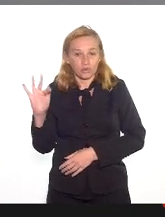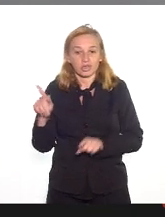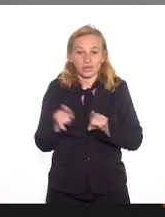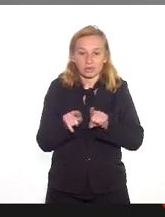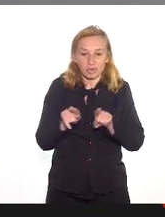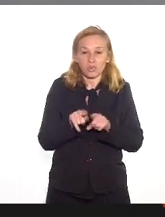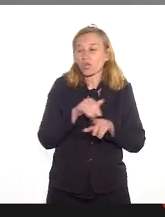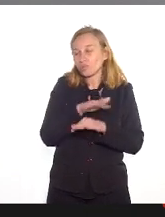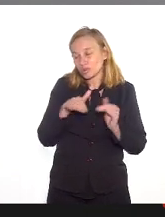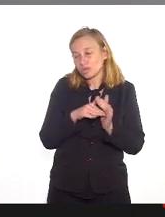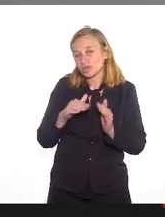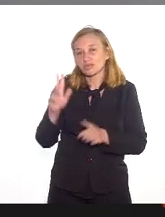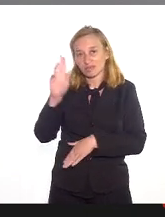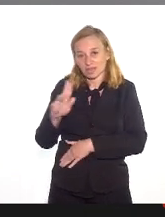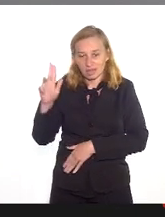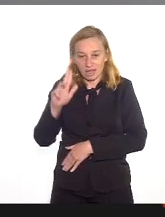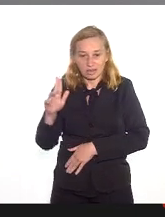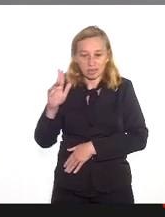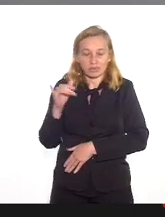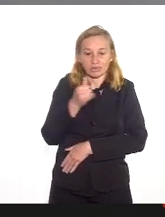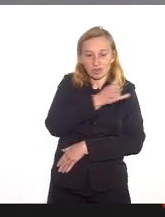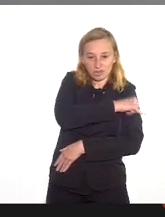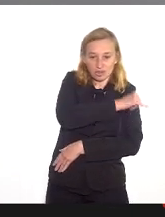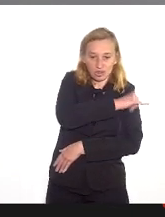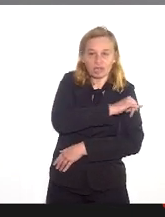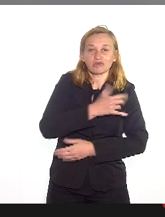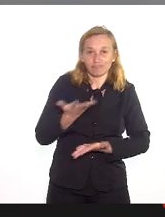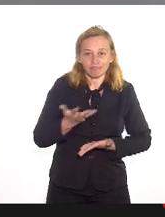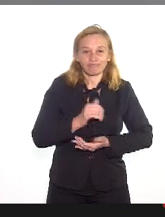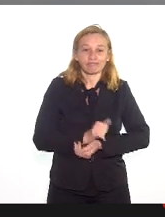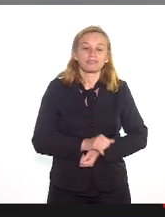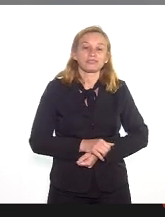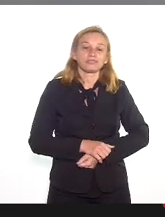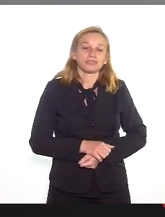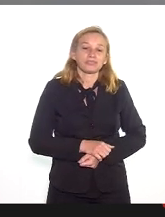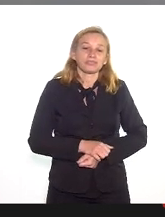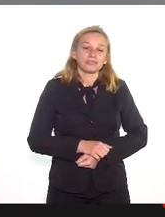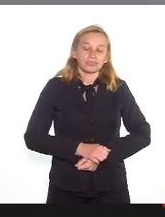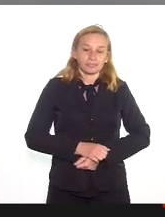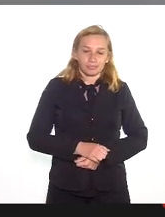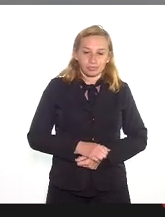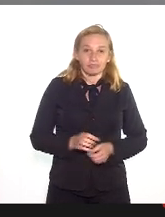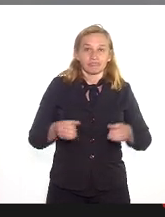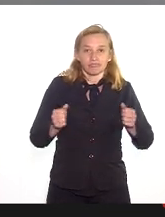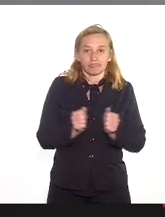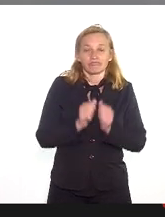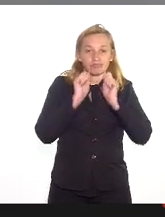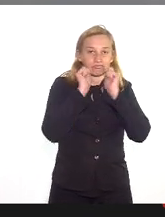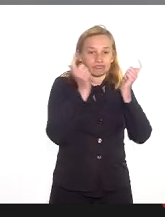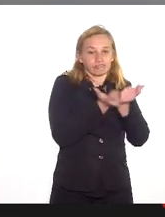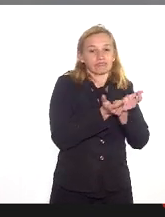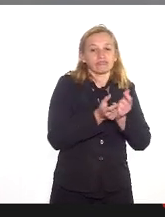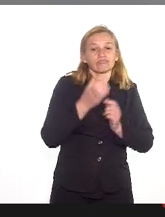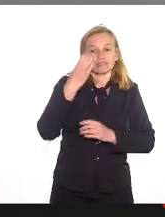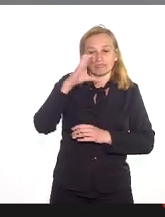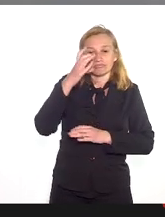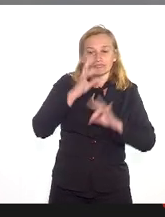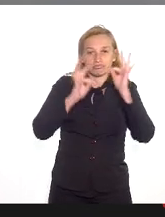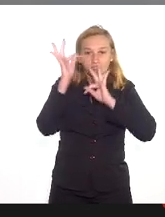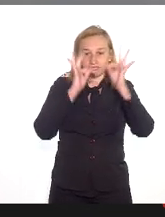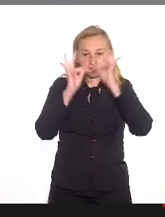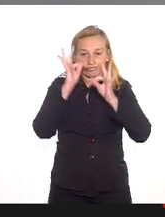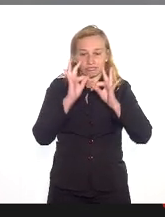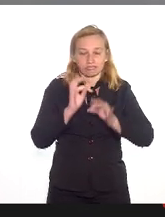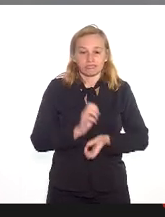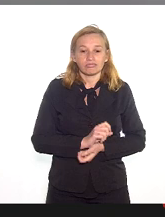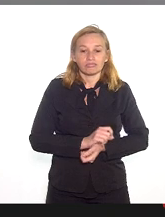aliás, como todas as universidades do Rio de Janeiro, mantém estreita interlocução com a Assembleia Legislativa, através da Comissão de Ciência e Tecnologia, mas não apenas